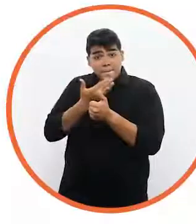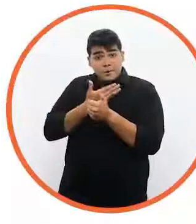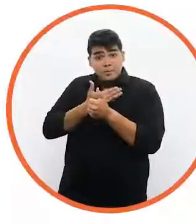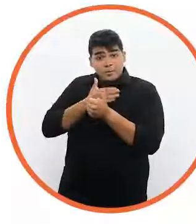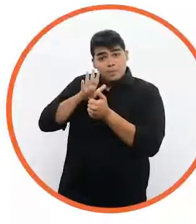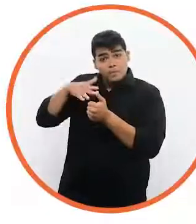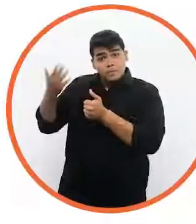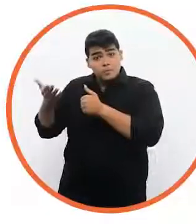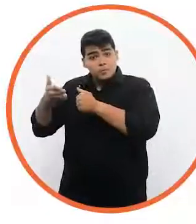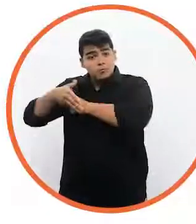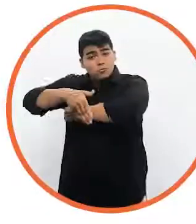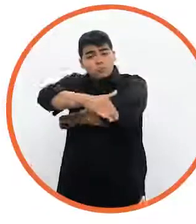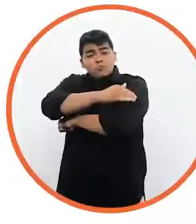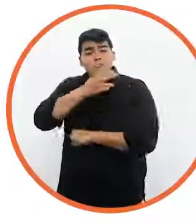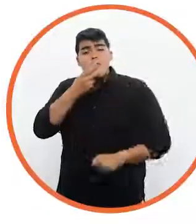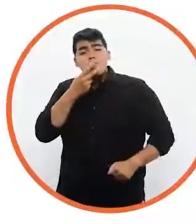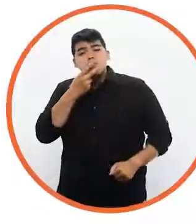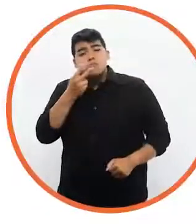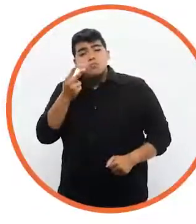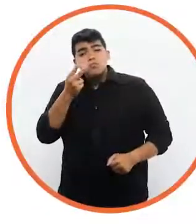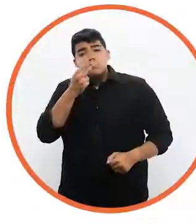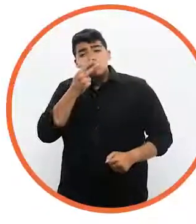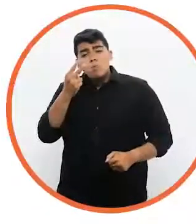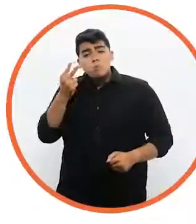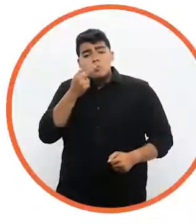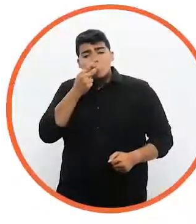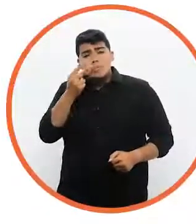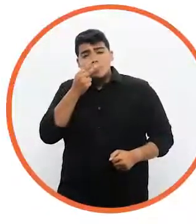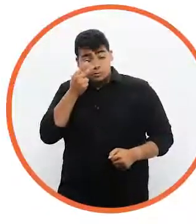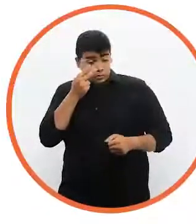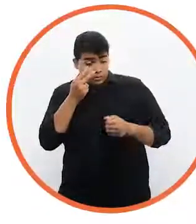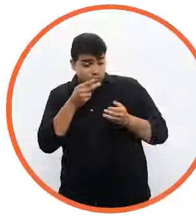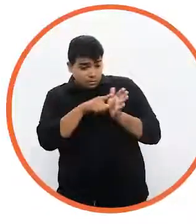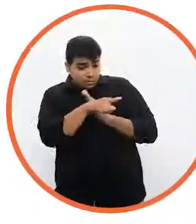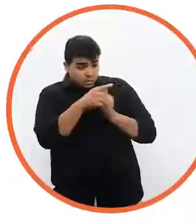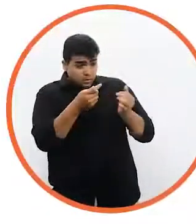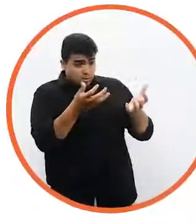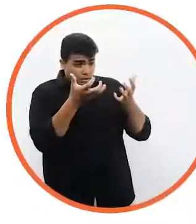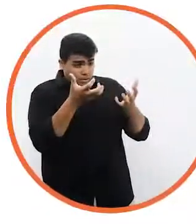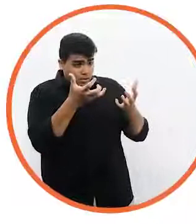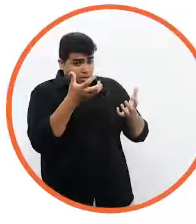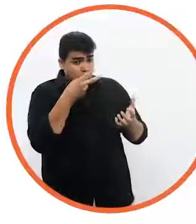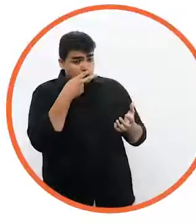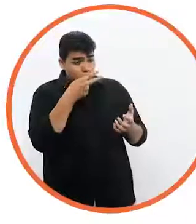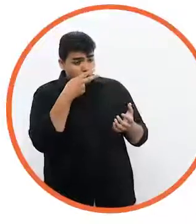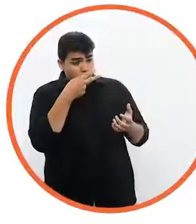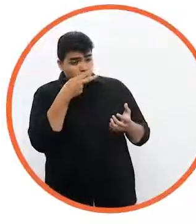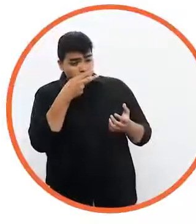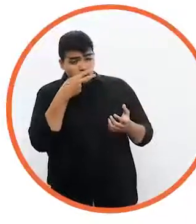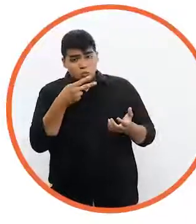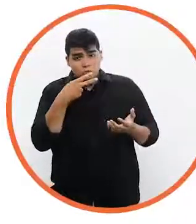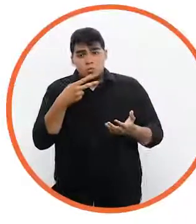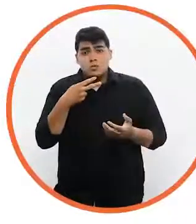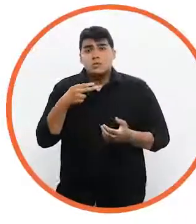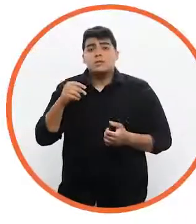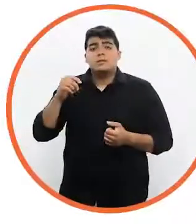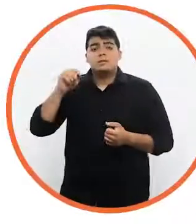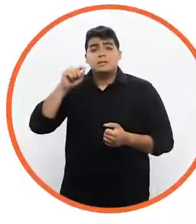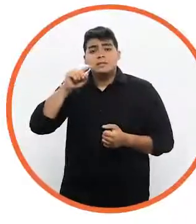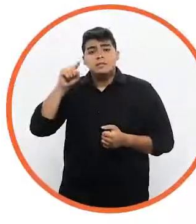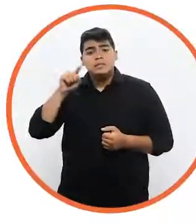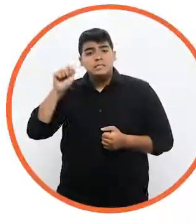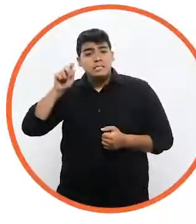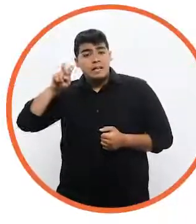do outro lado da praça, fumando um charuto. Norm oferece um trago do seu cigarro a